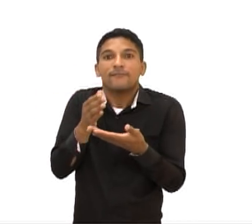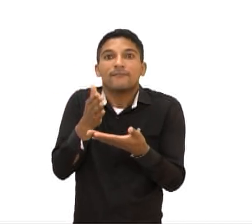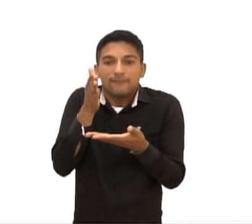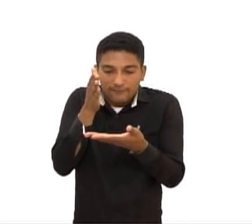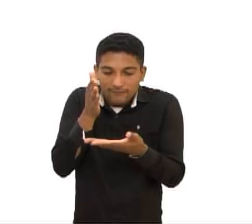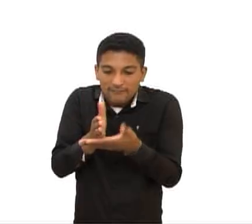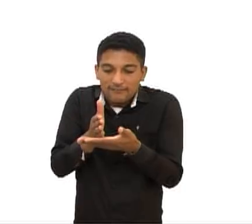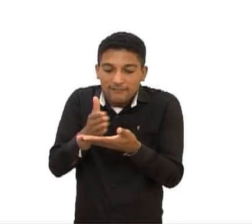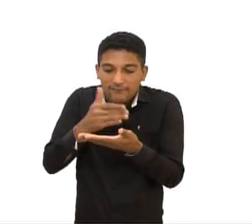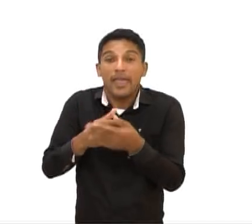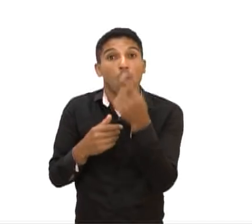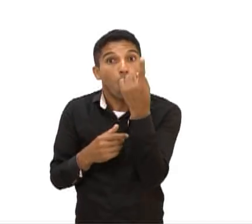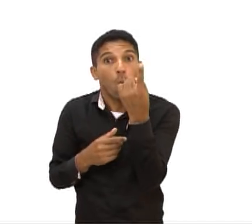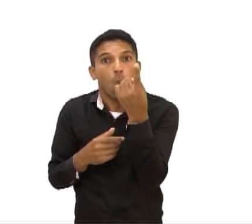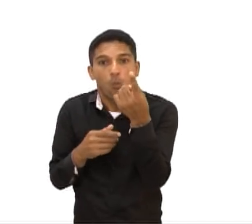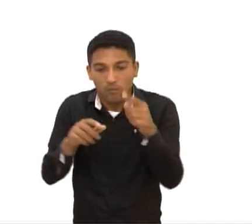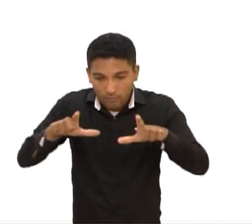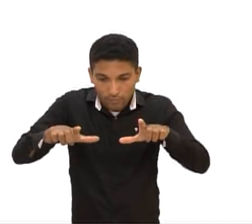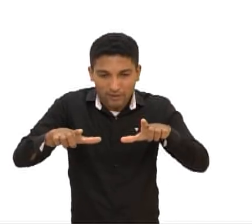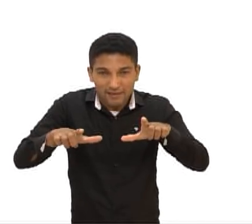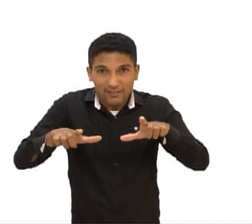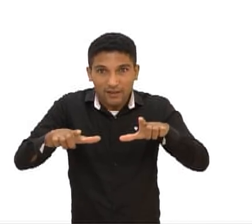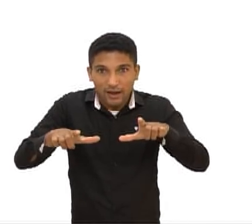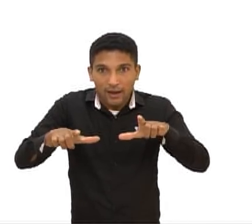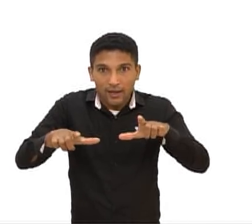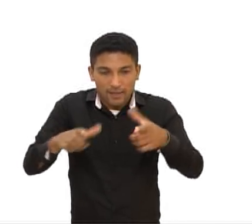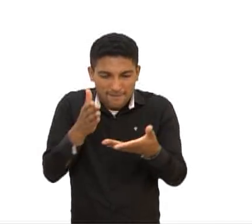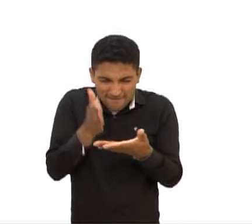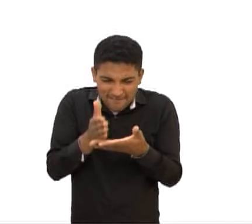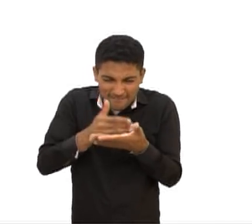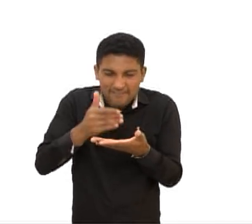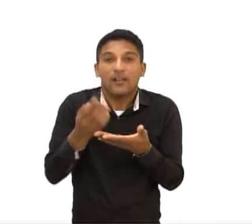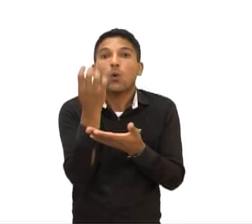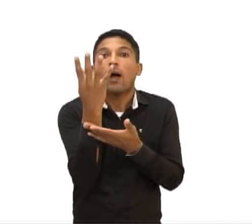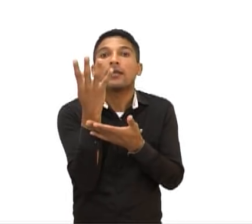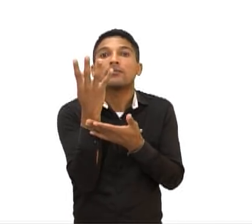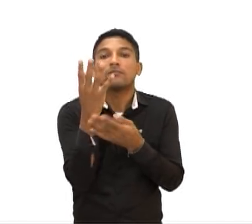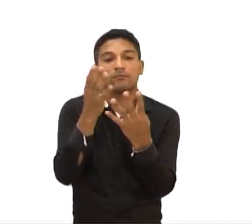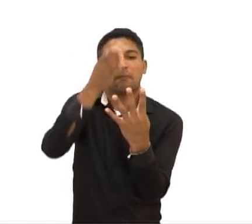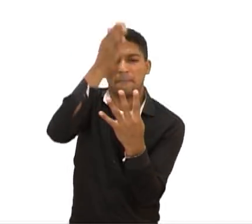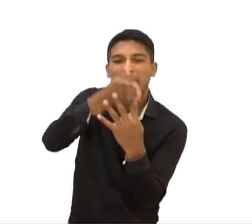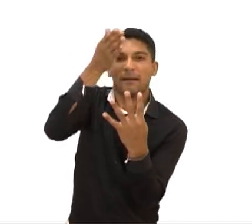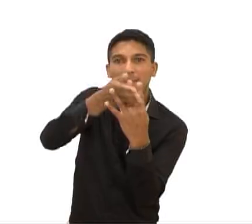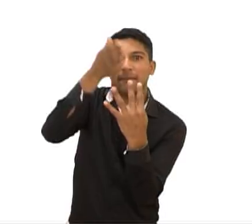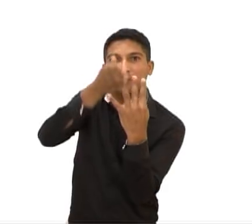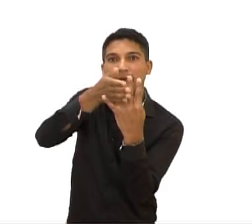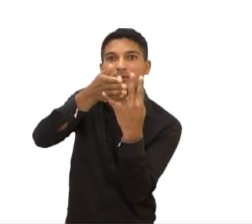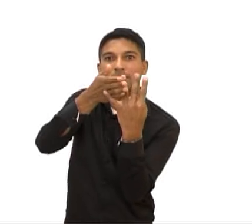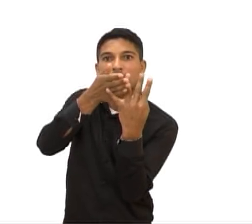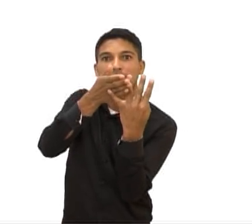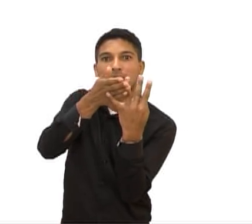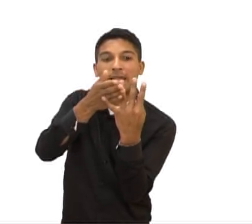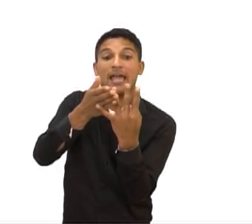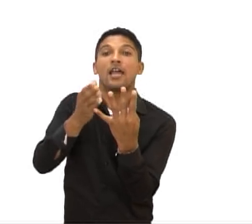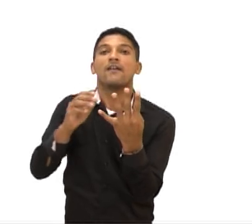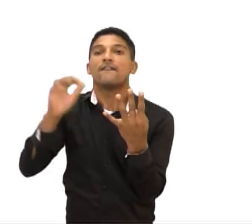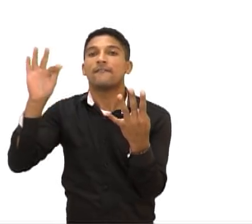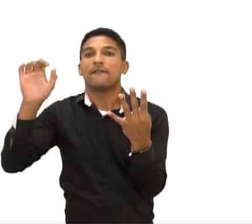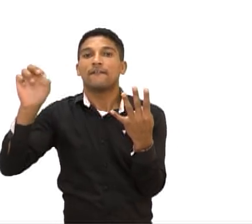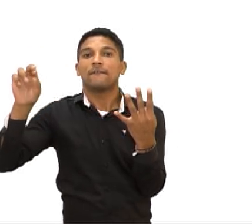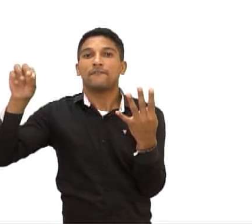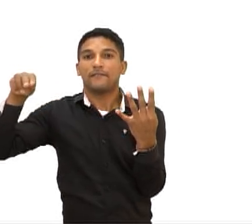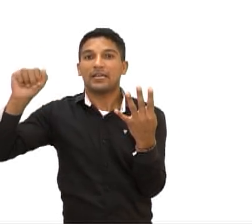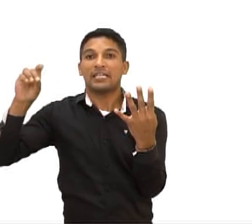parte e deixou o restante para Maria. A fração que representa a parte da Maria é...